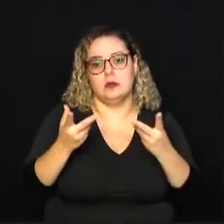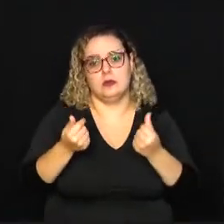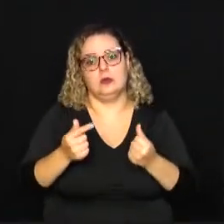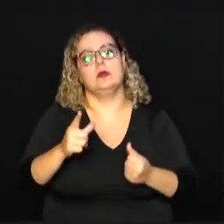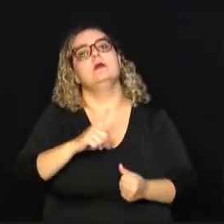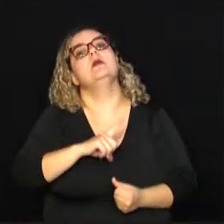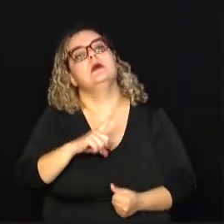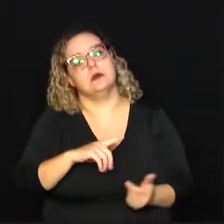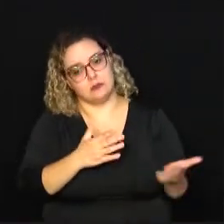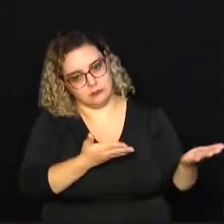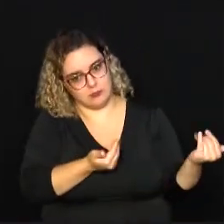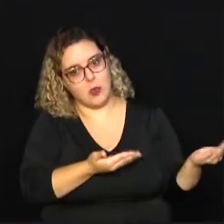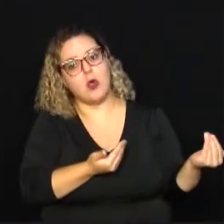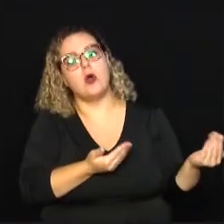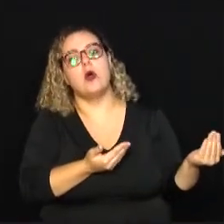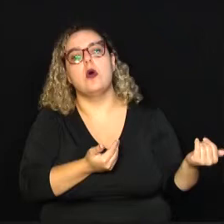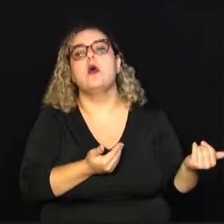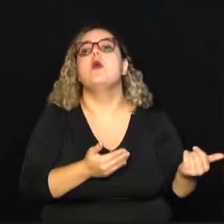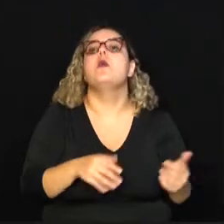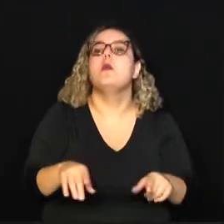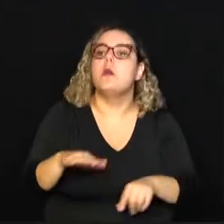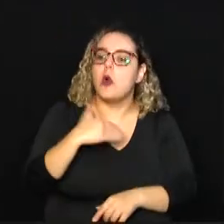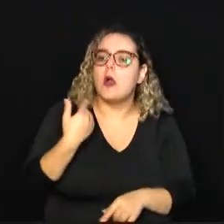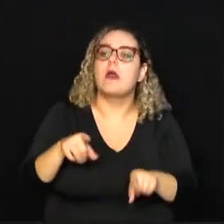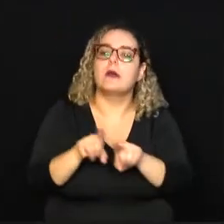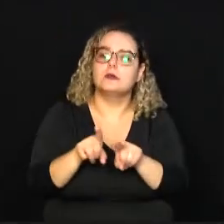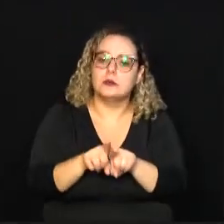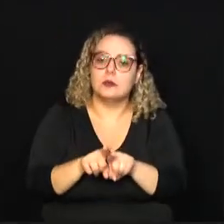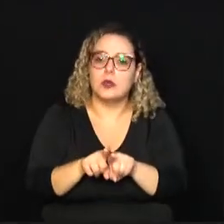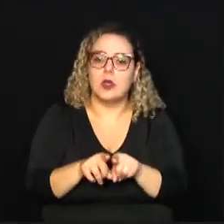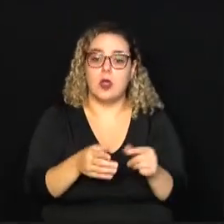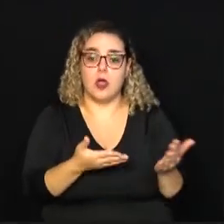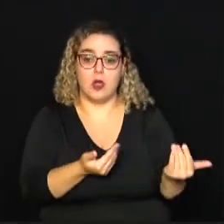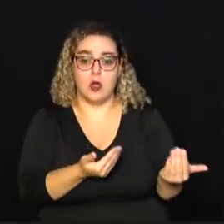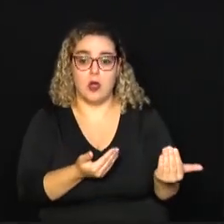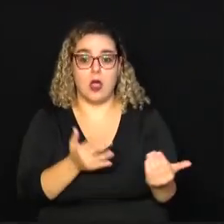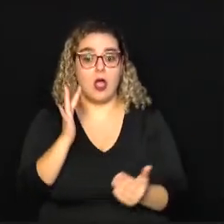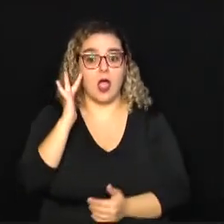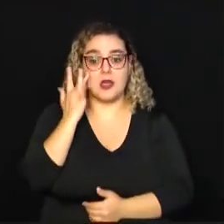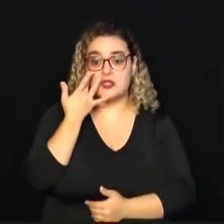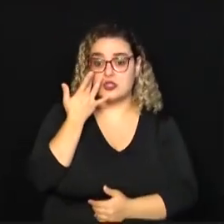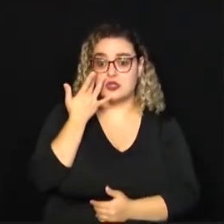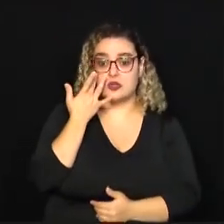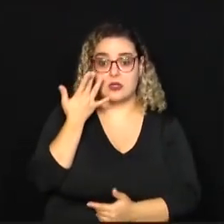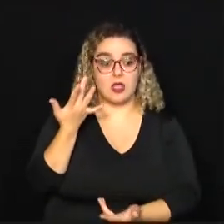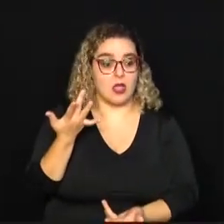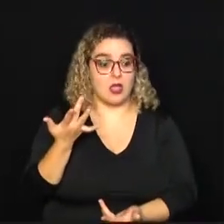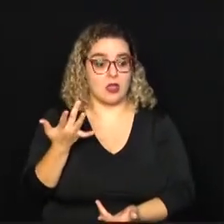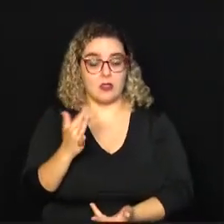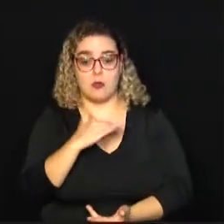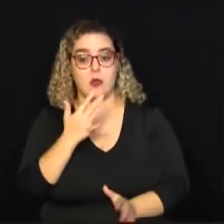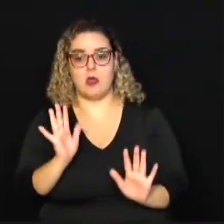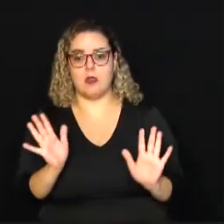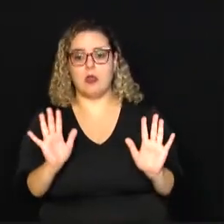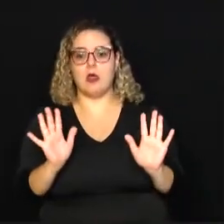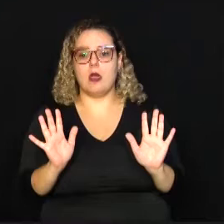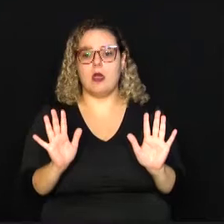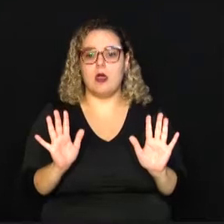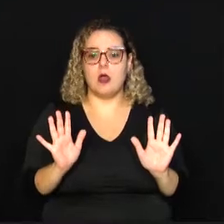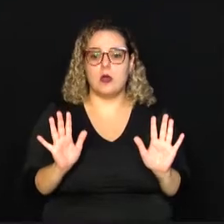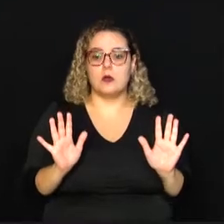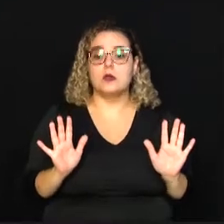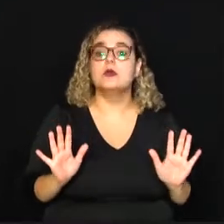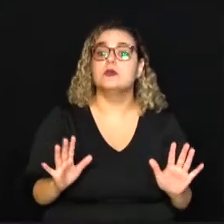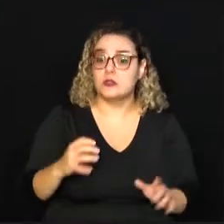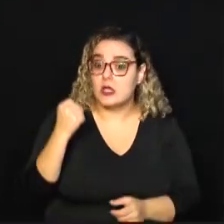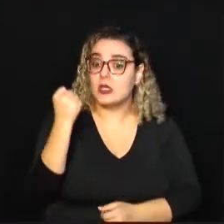muito jovem morrendo também. Não adianta a pessoa que é jovem achar que está segura, que está imune. A gente vê esse discurso várias vezes, isso é muito grave,